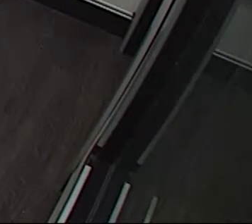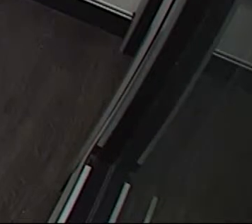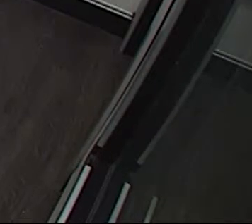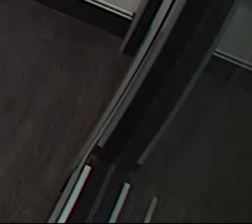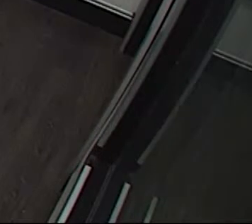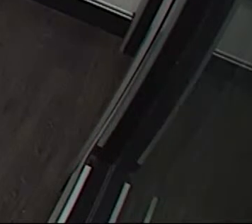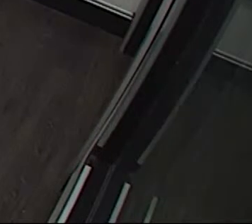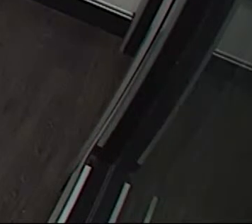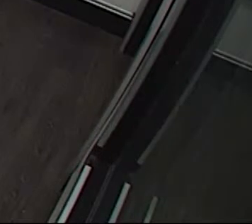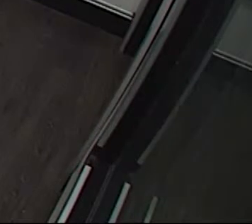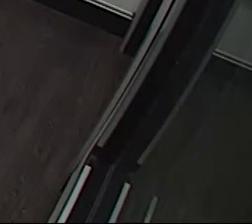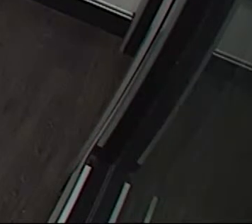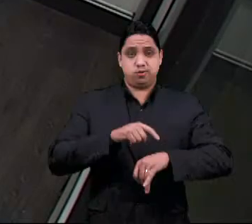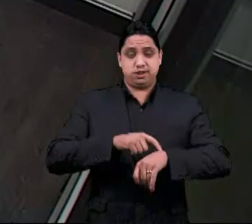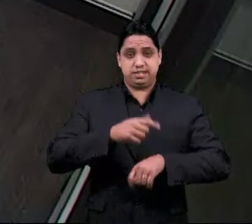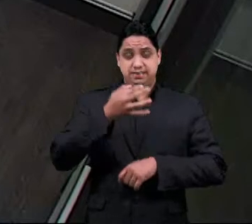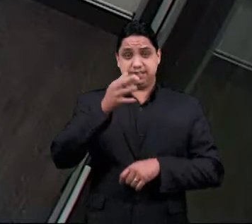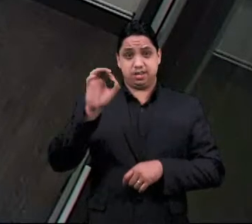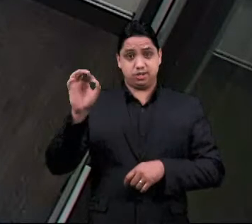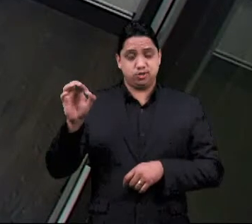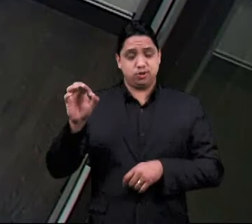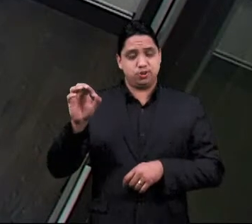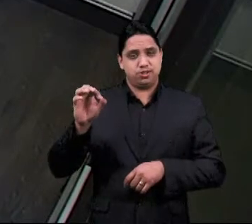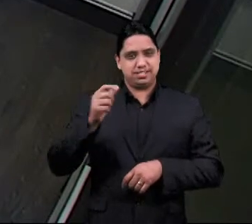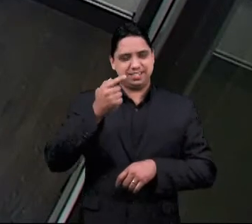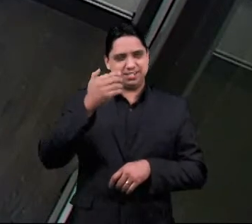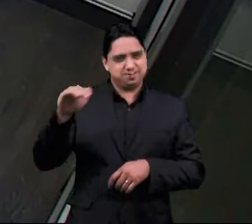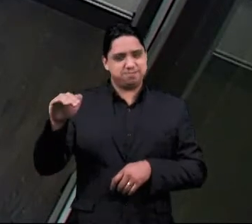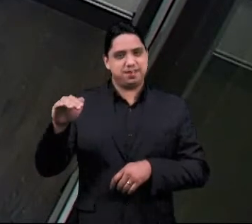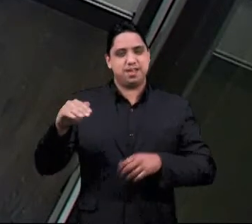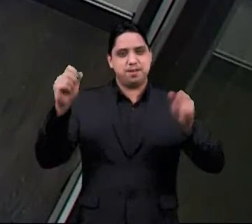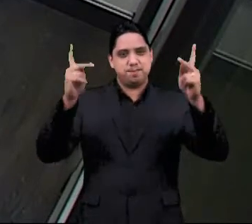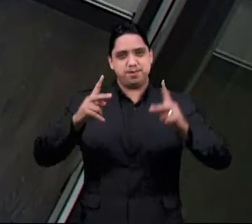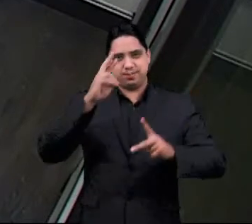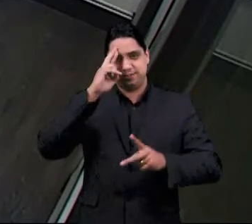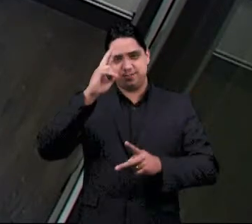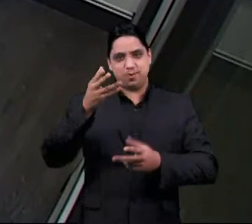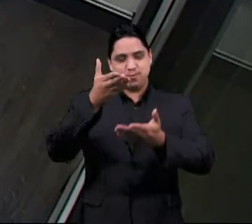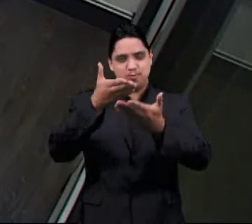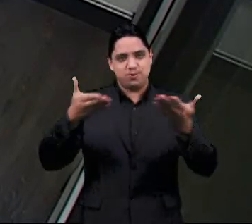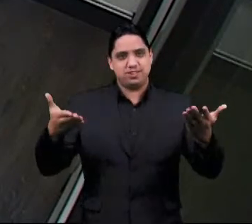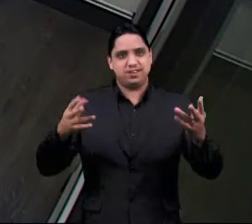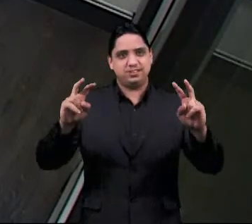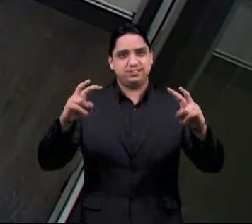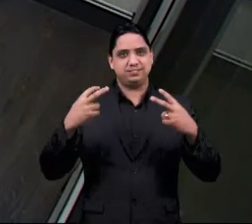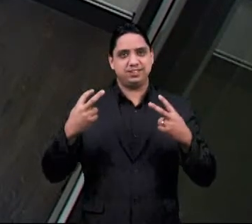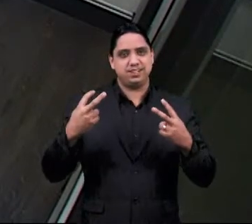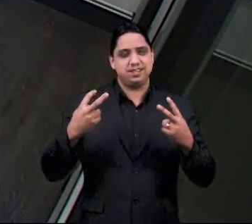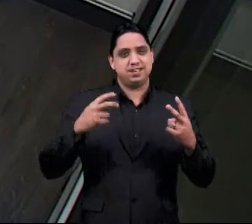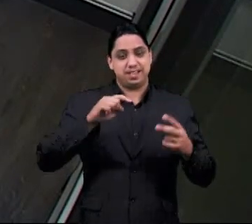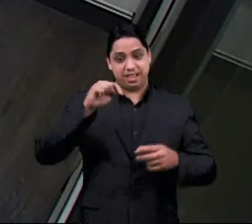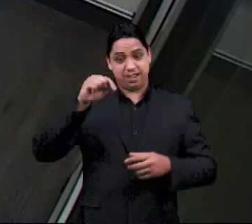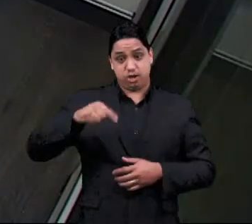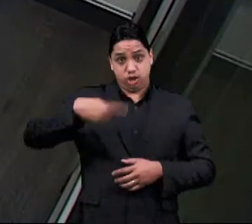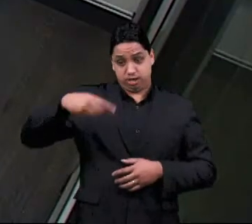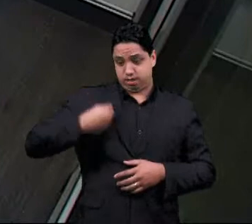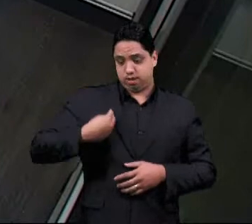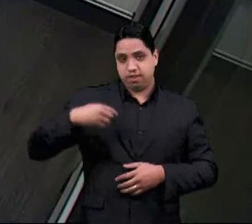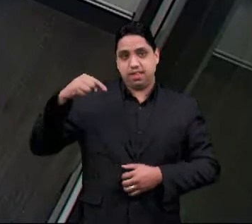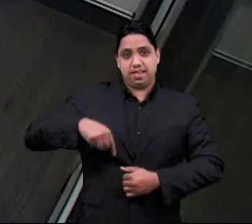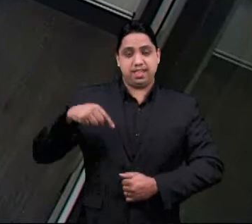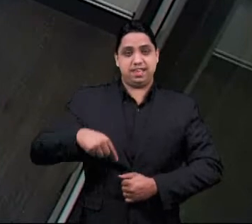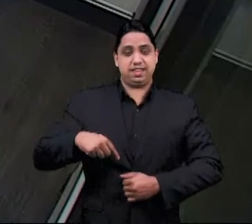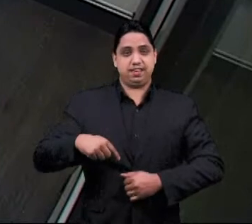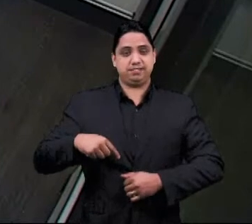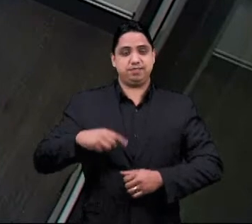Agora são 7h30. A paz do Senhor a você que está acompanhando a nossa programação. Estamos falando ao vivo dos nossos